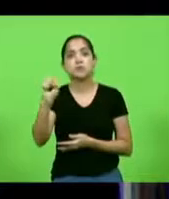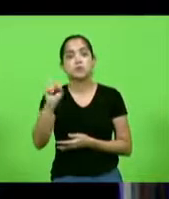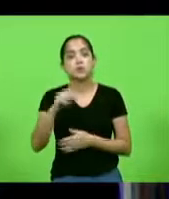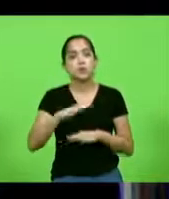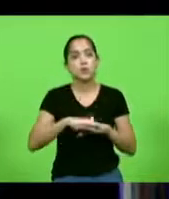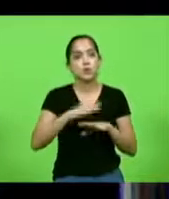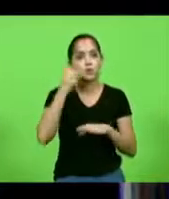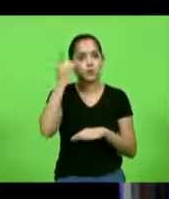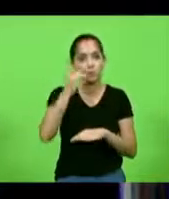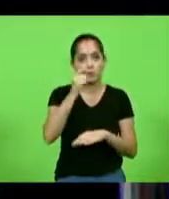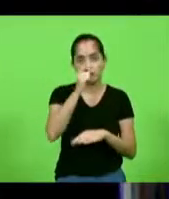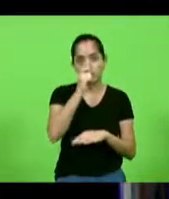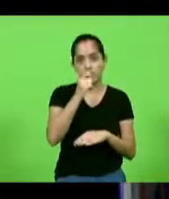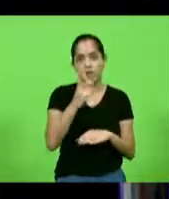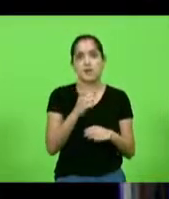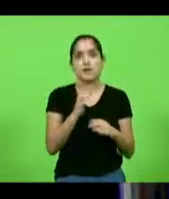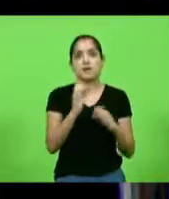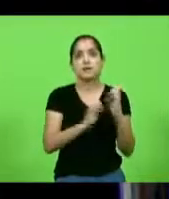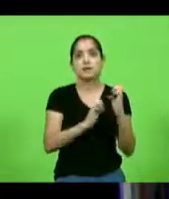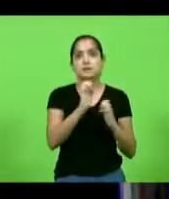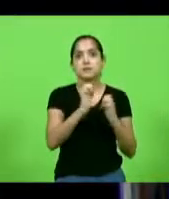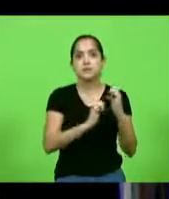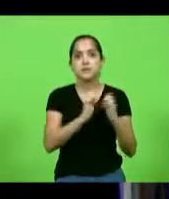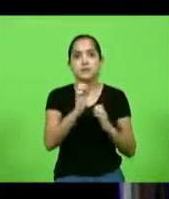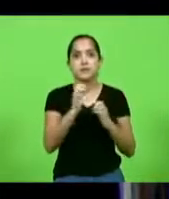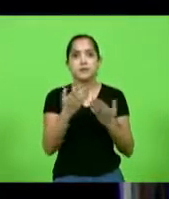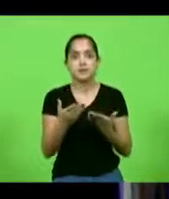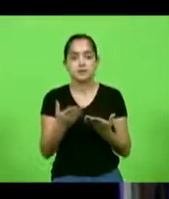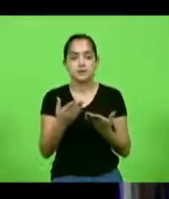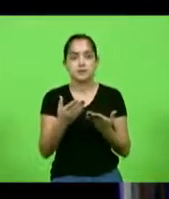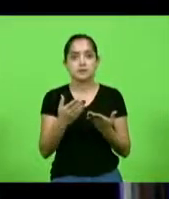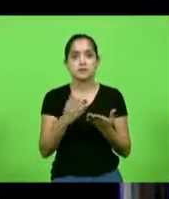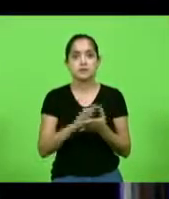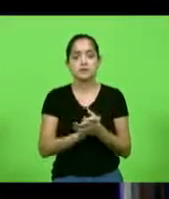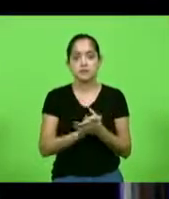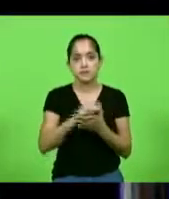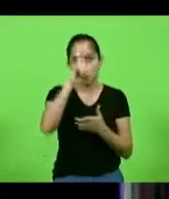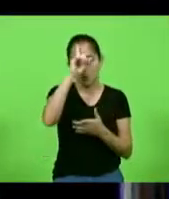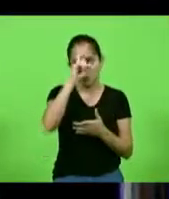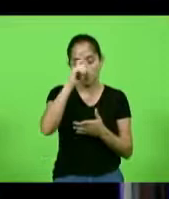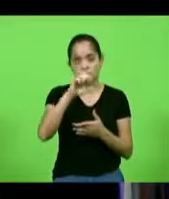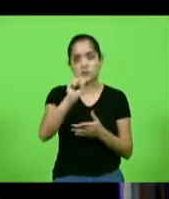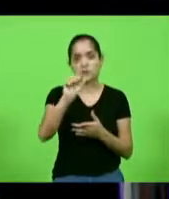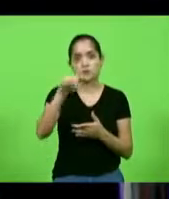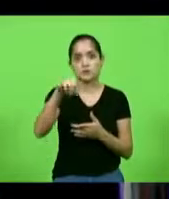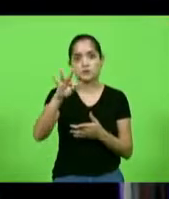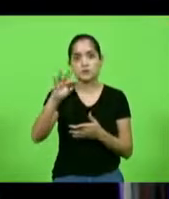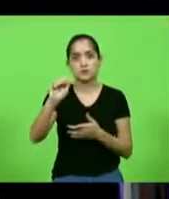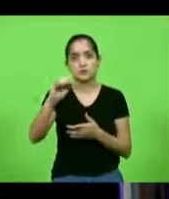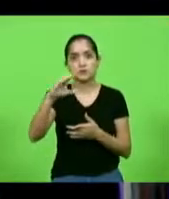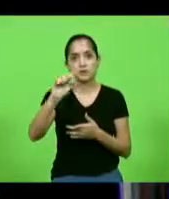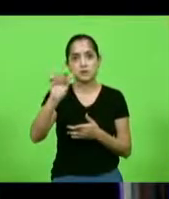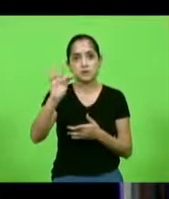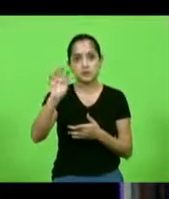cumprimentando as empresas Resultados Digitais, Hospital Santa Catarina e